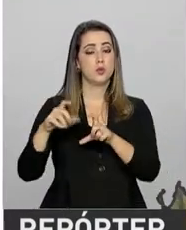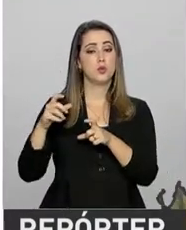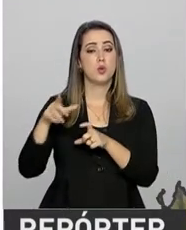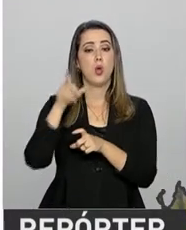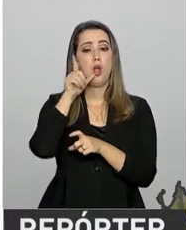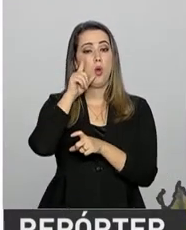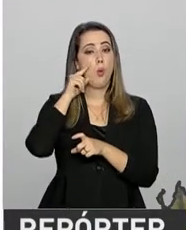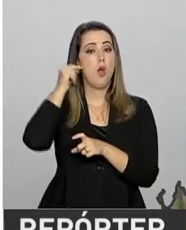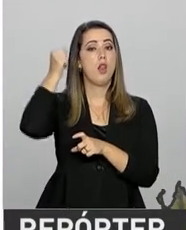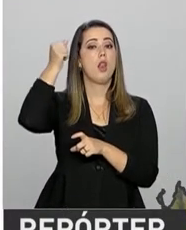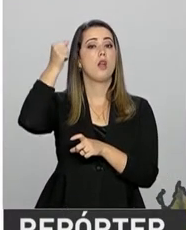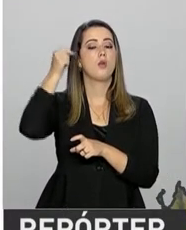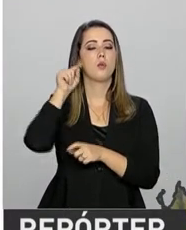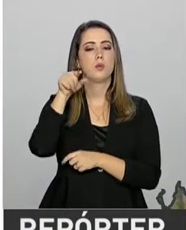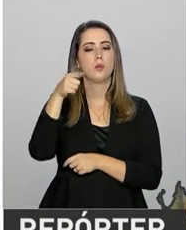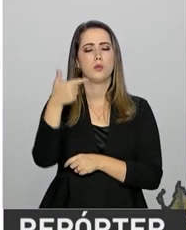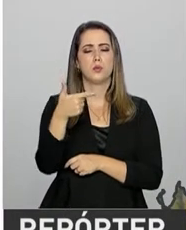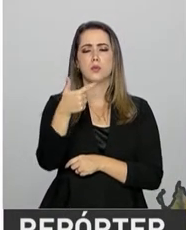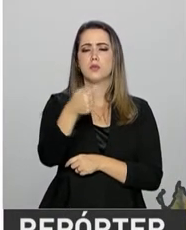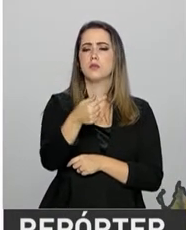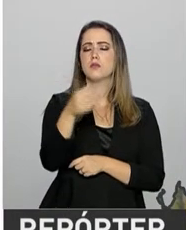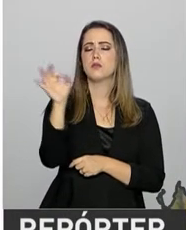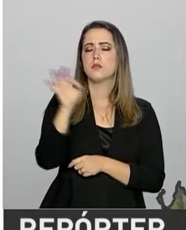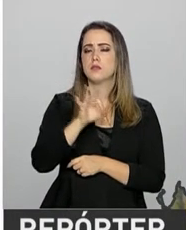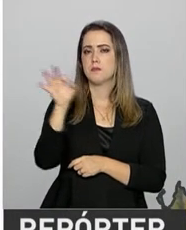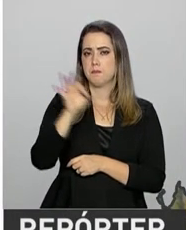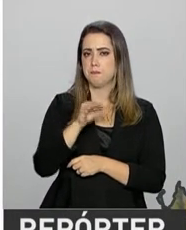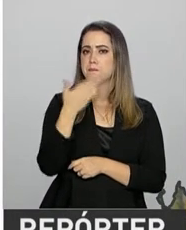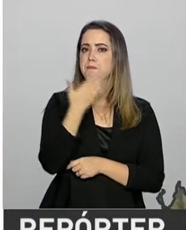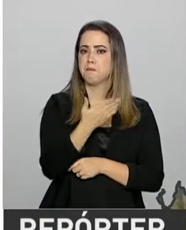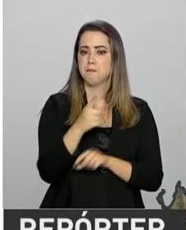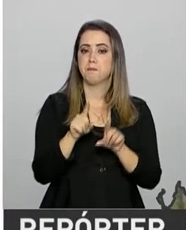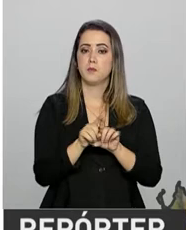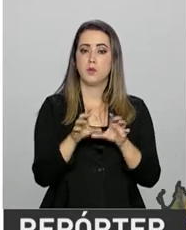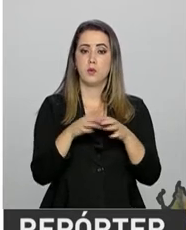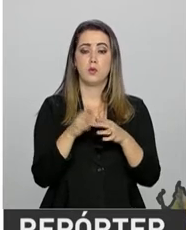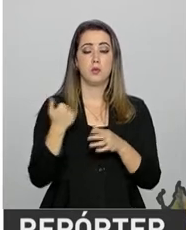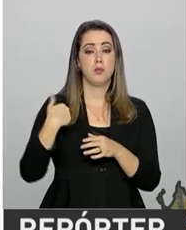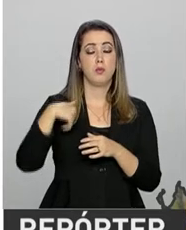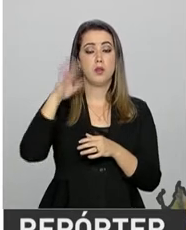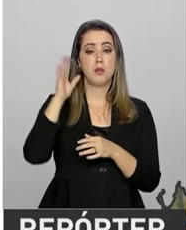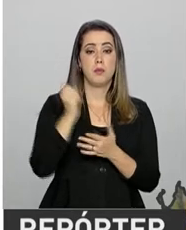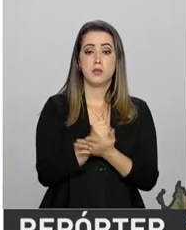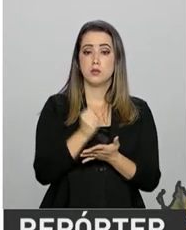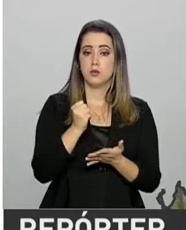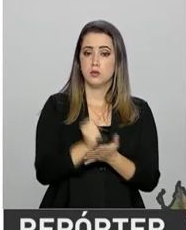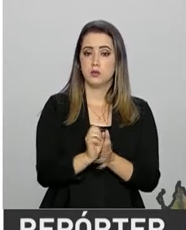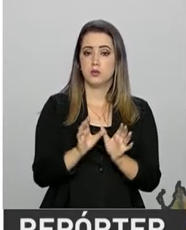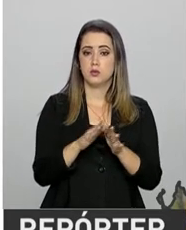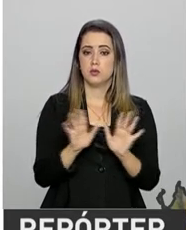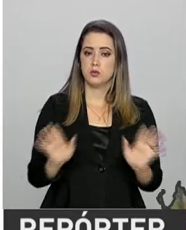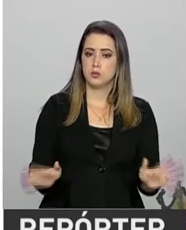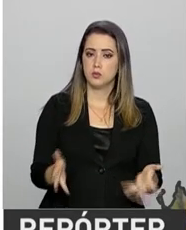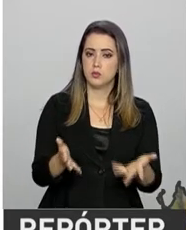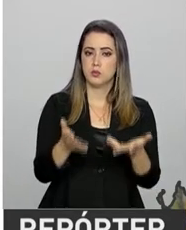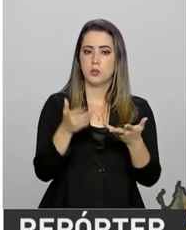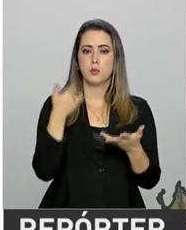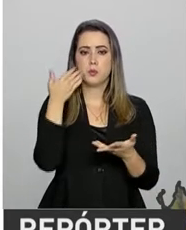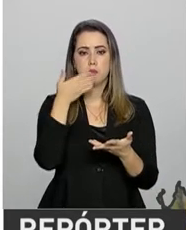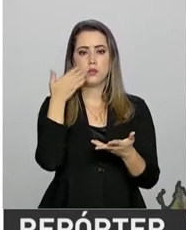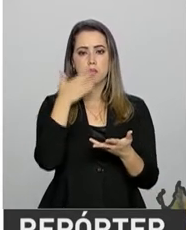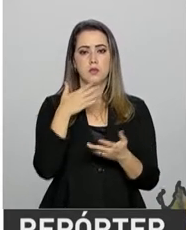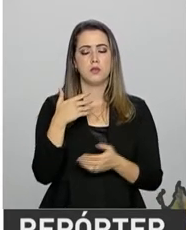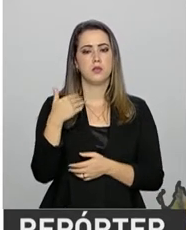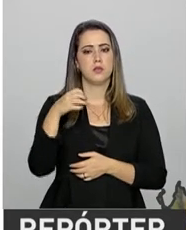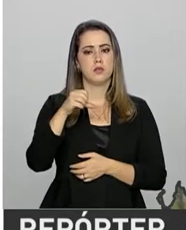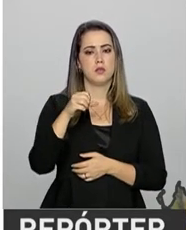com 27,6% das contratações. E o setor responsável por esse desempenho é a produção de açúcar, que ficou